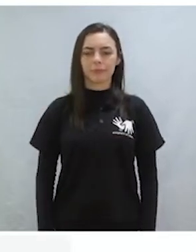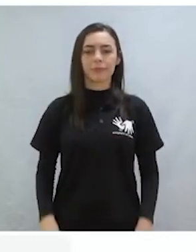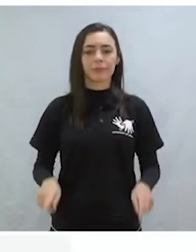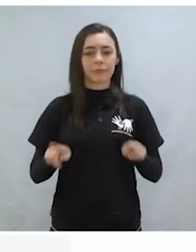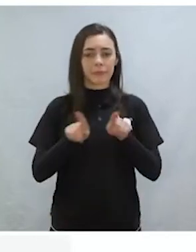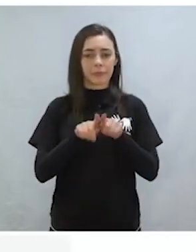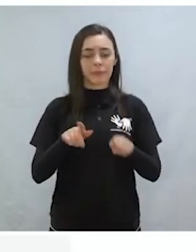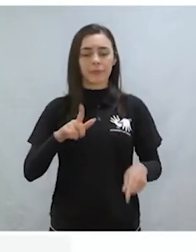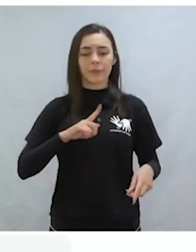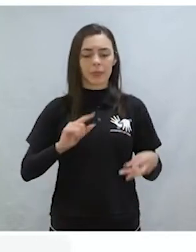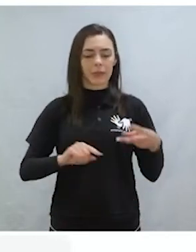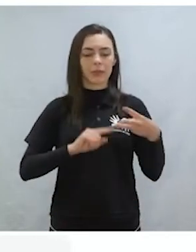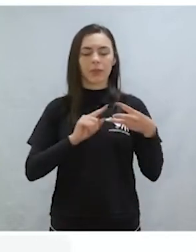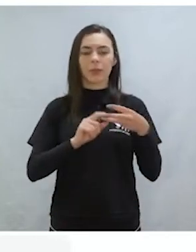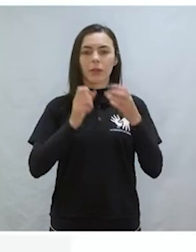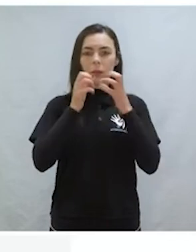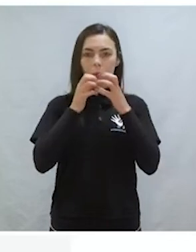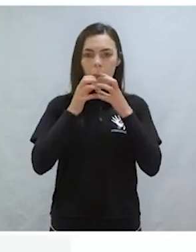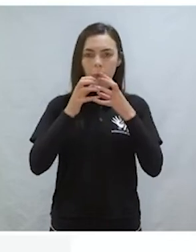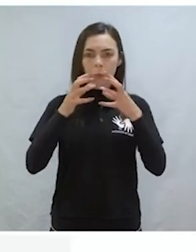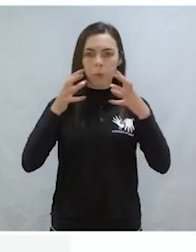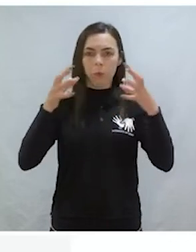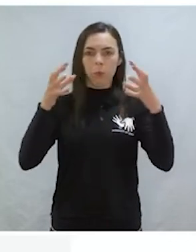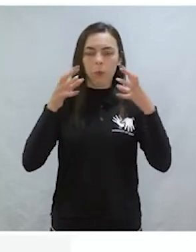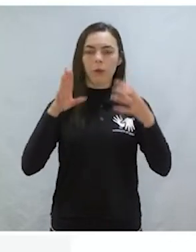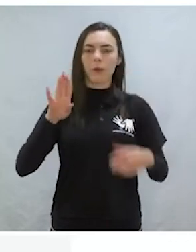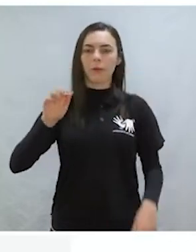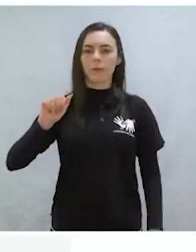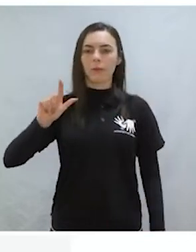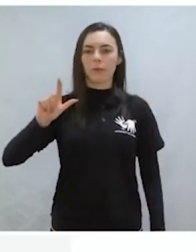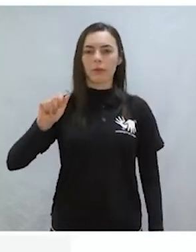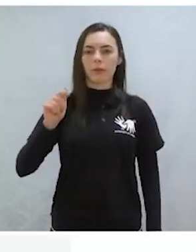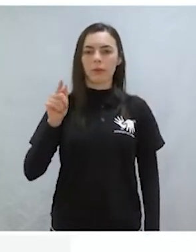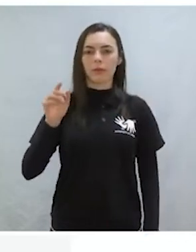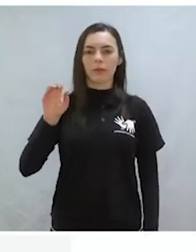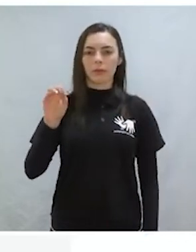Aqui em cima nós temos um balão.